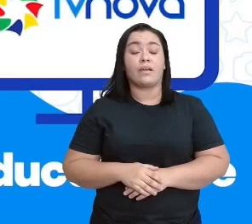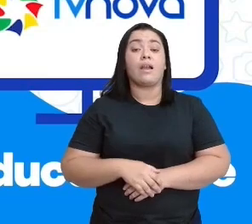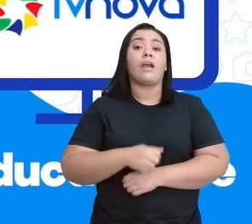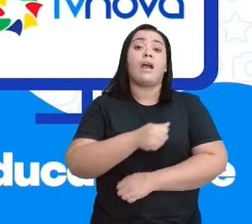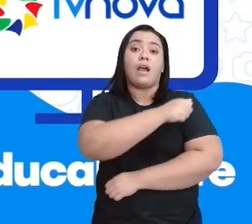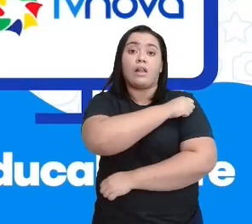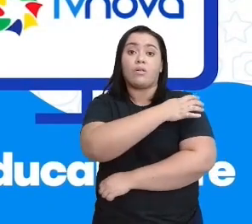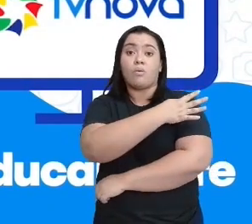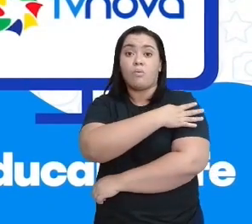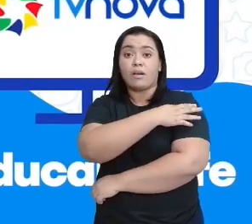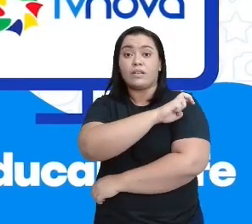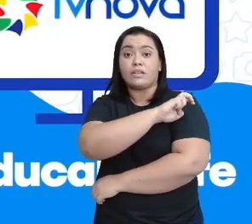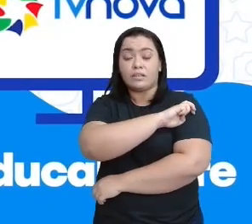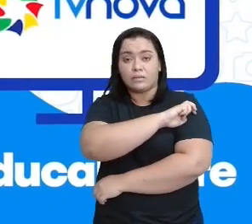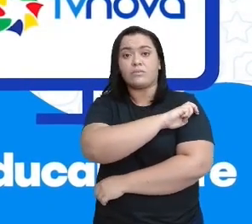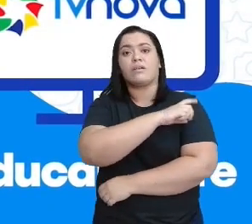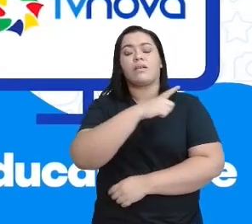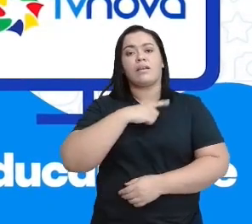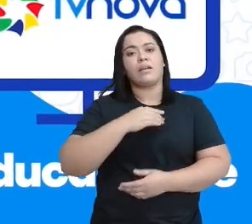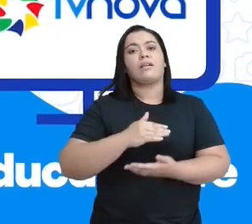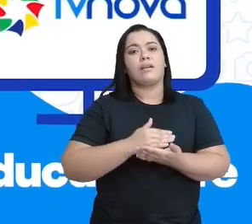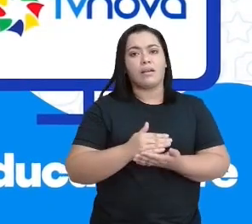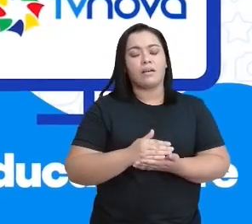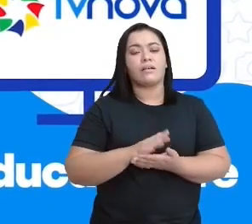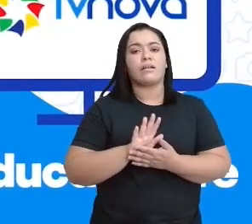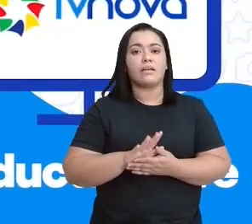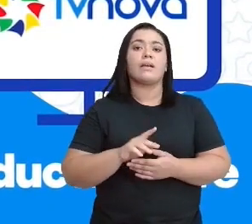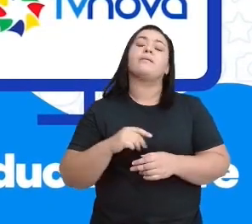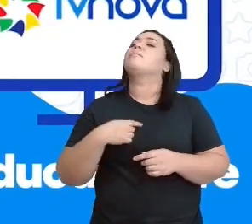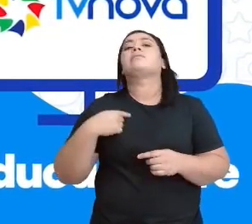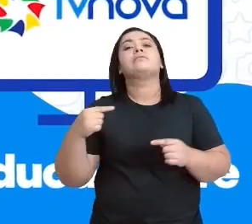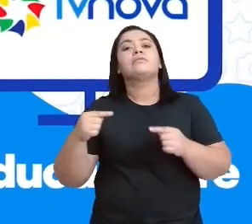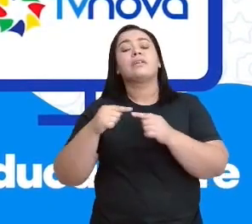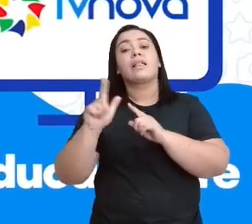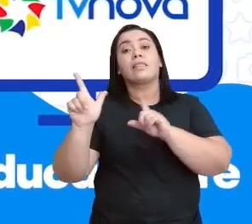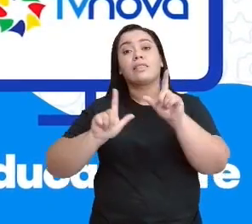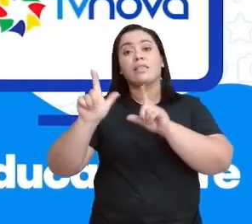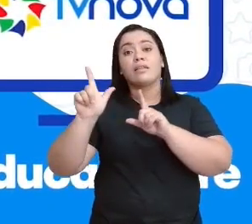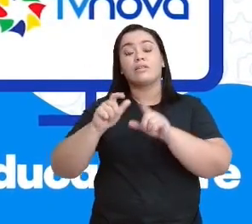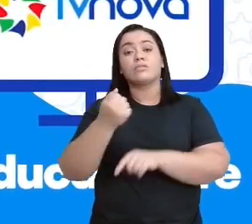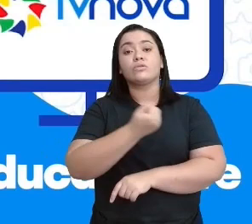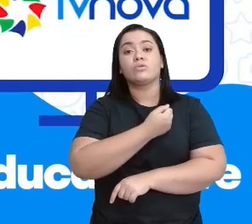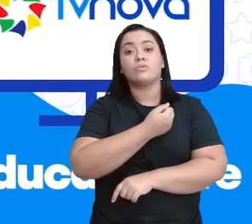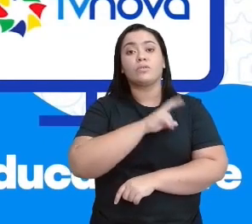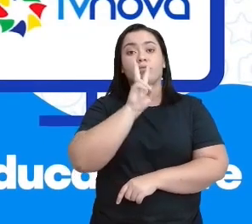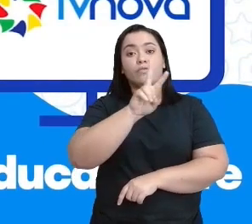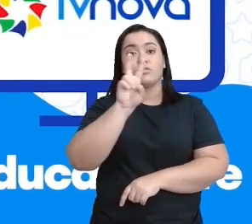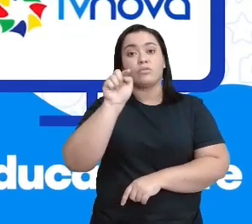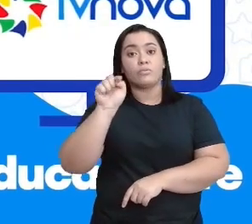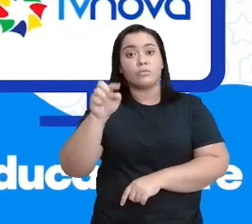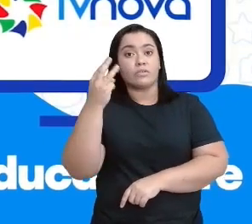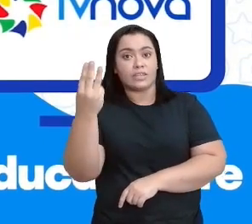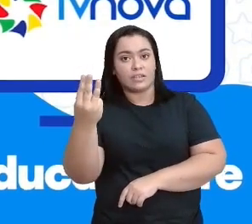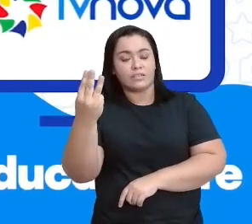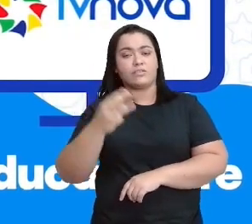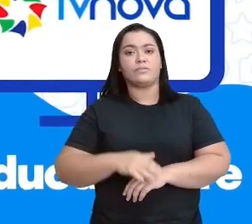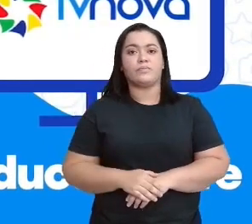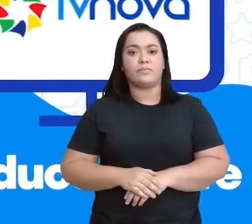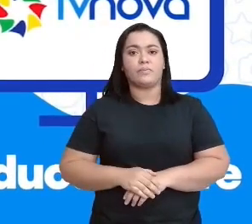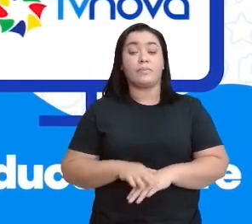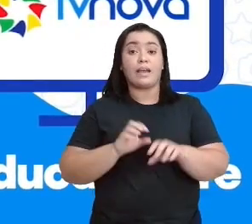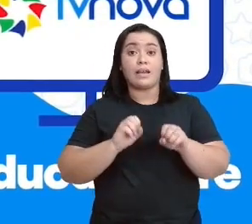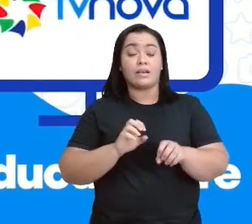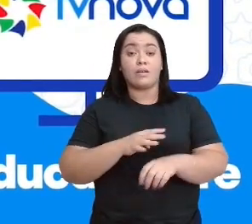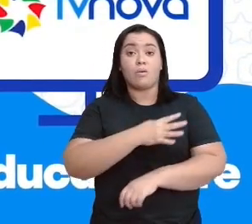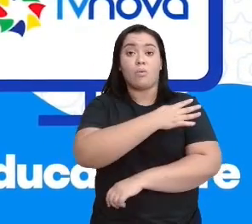quinto ano do ensino fundamental, anos iniciais, irão sintonizar a TV Nova no canal 22.3. As aulas do